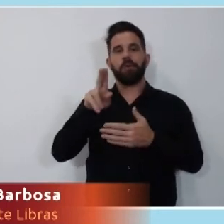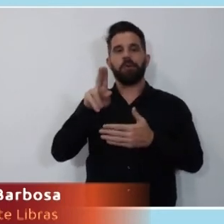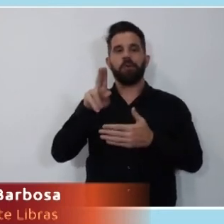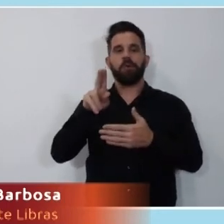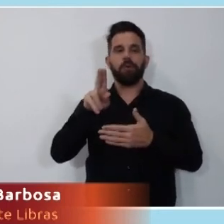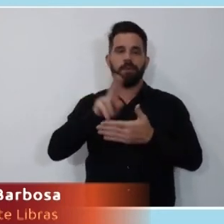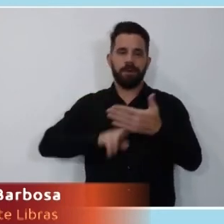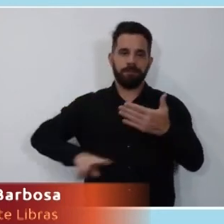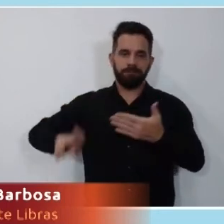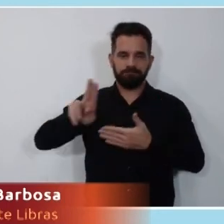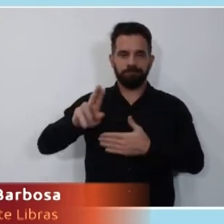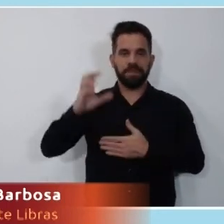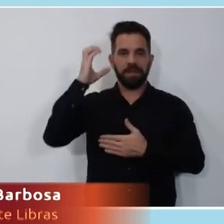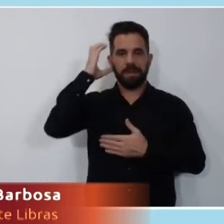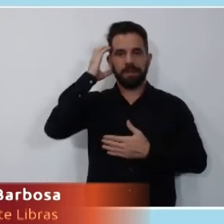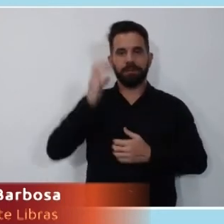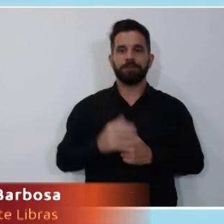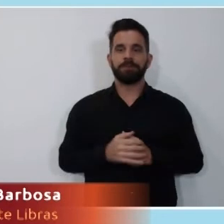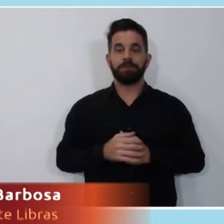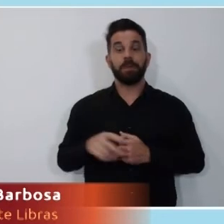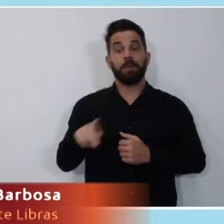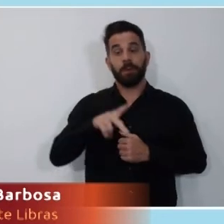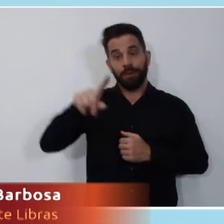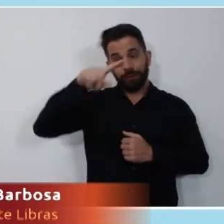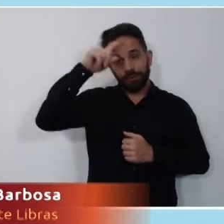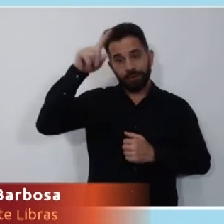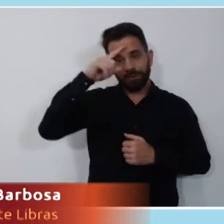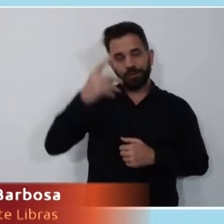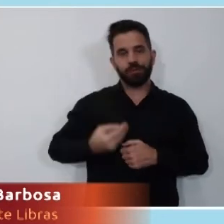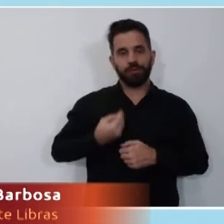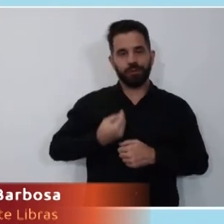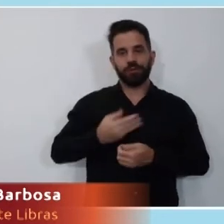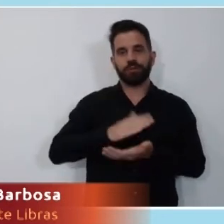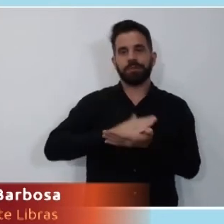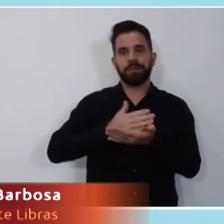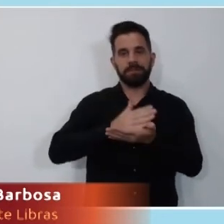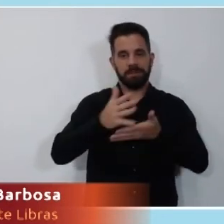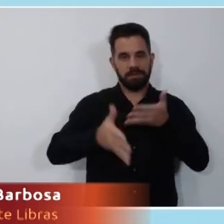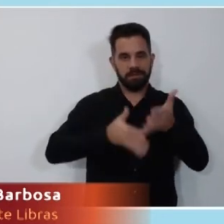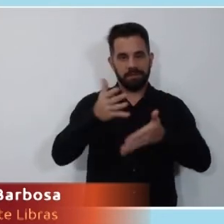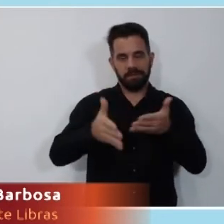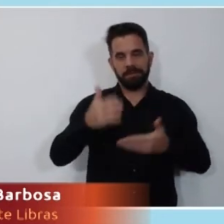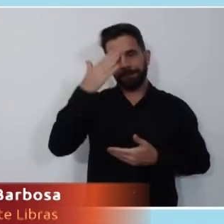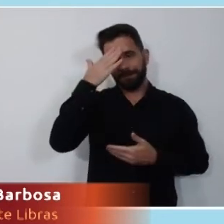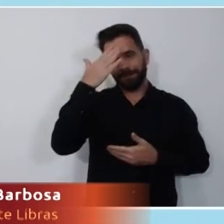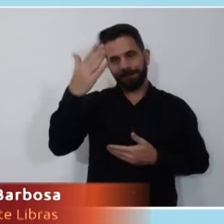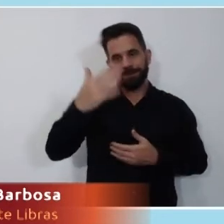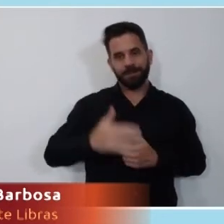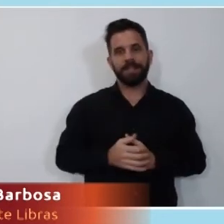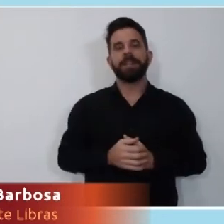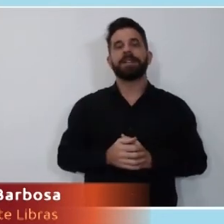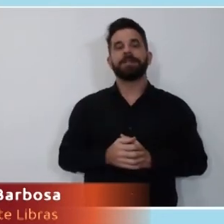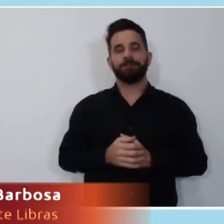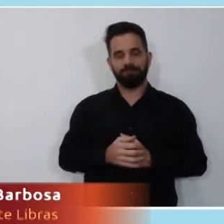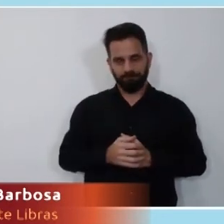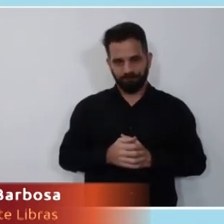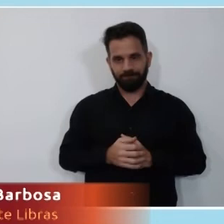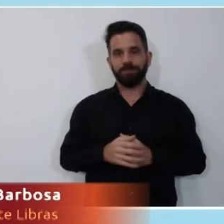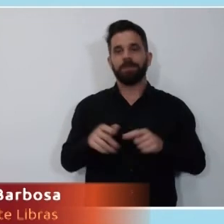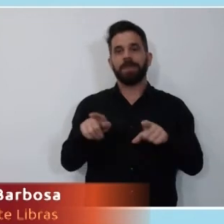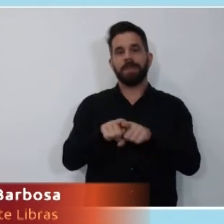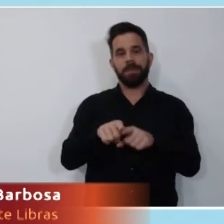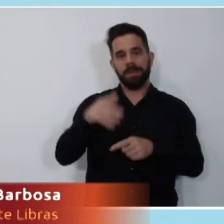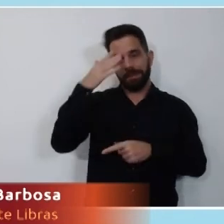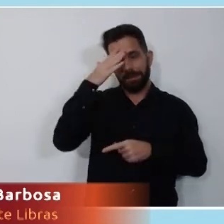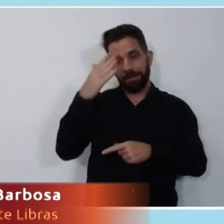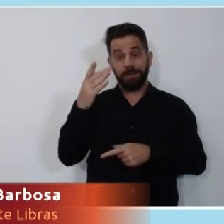Diego Barbosa está mais uma vez com a gente para fazer a interpretação para Libras. Obrigada, professor Diego. Em nome do senhor, agradeço também